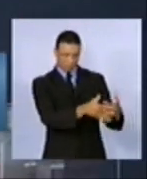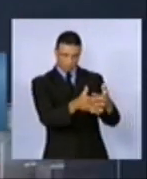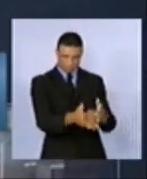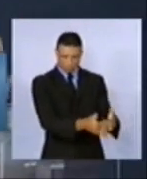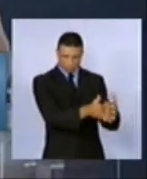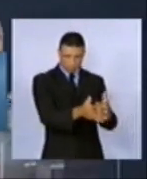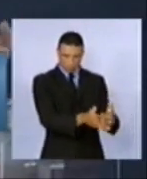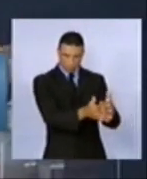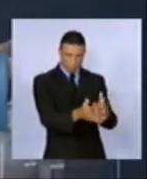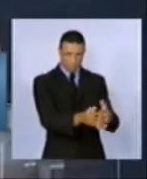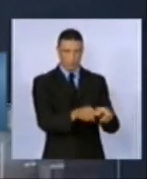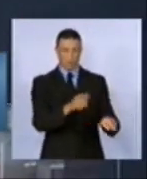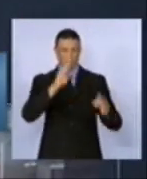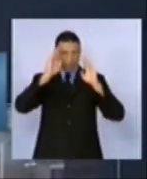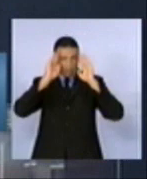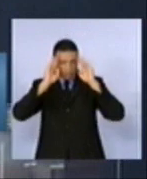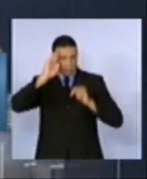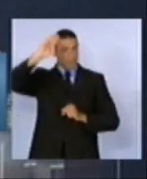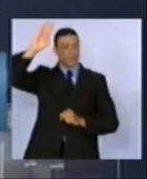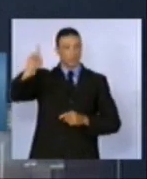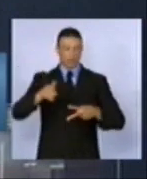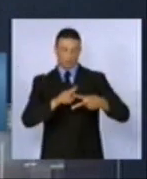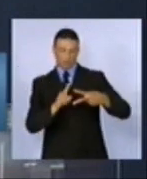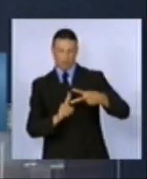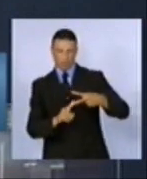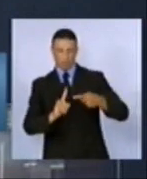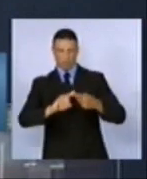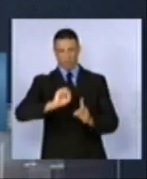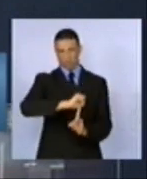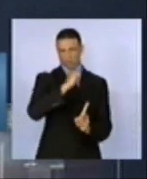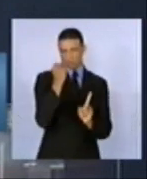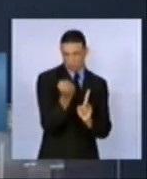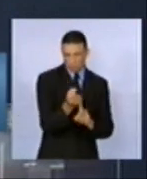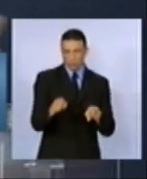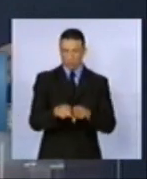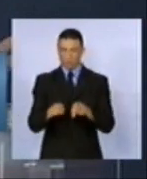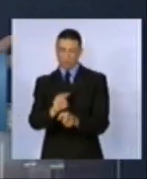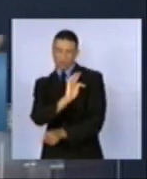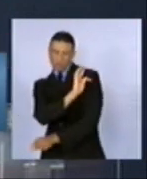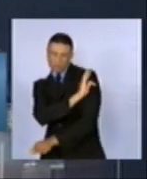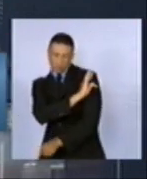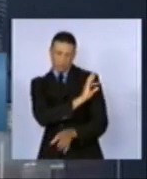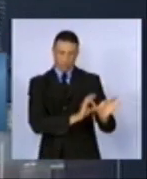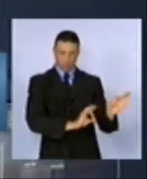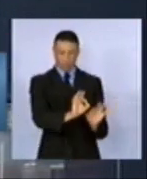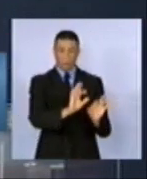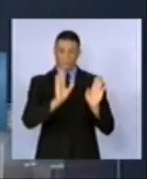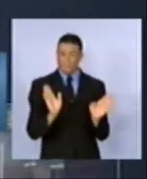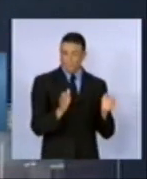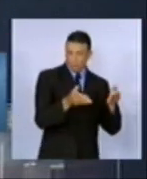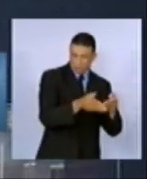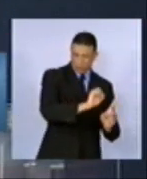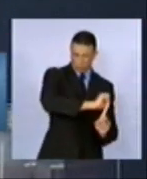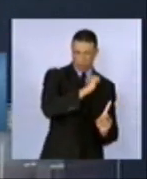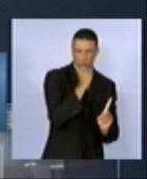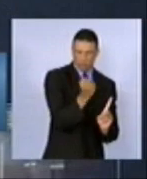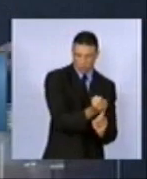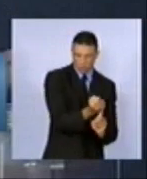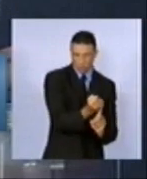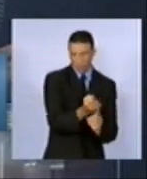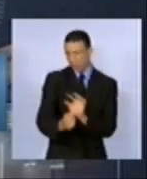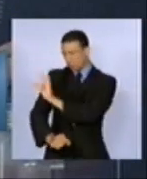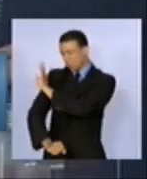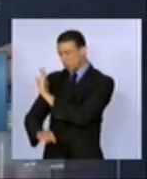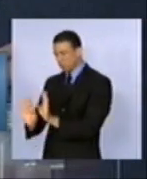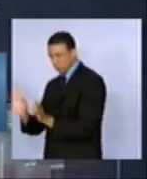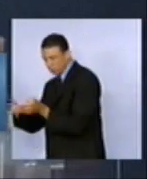ressaltar aqui são aspectos sociais e algumas restrições técnicas dentro dos aspectos sociais dois desafios importantes o